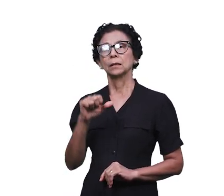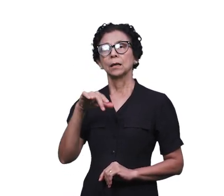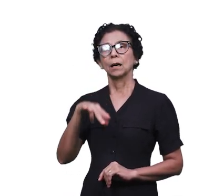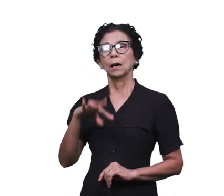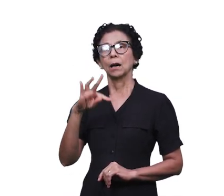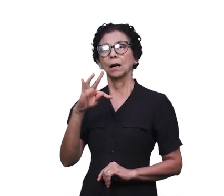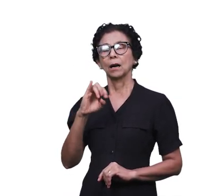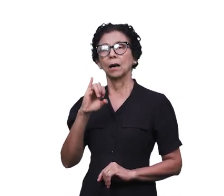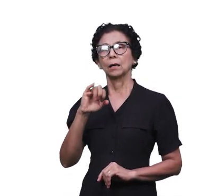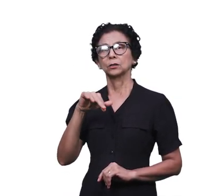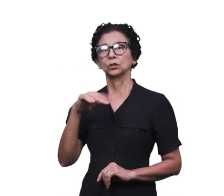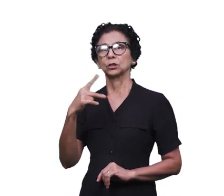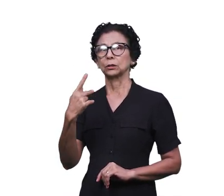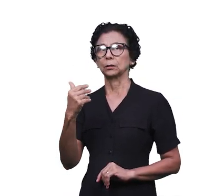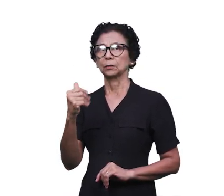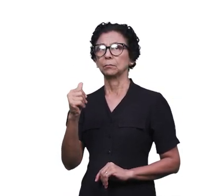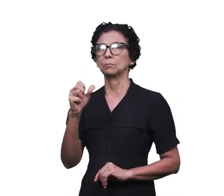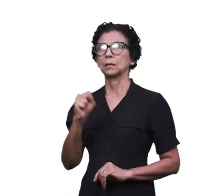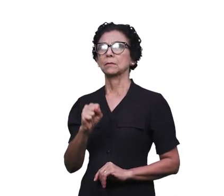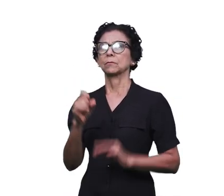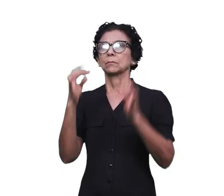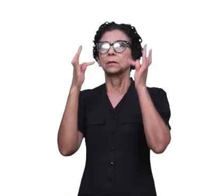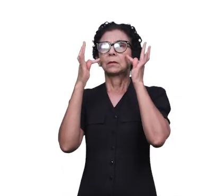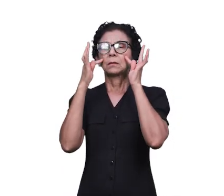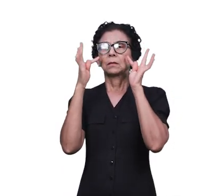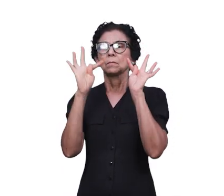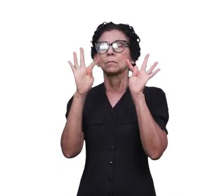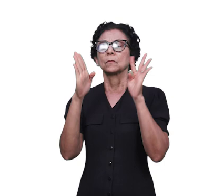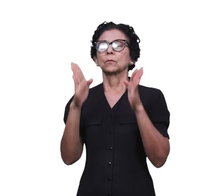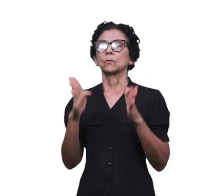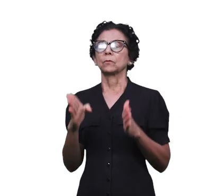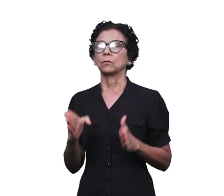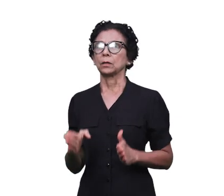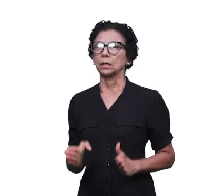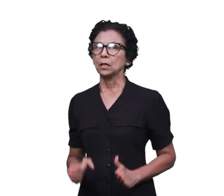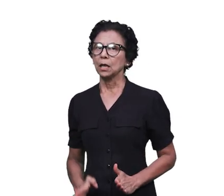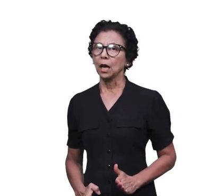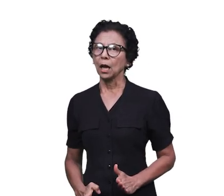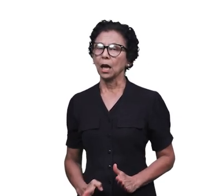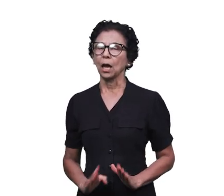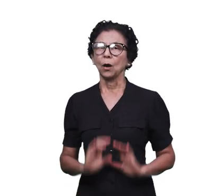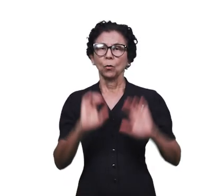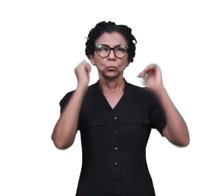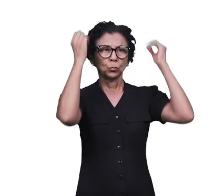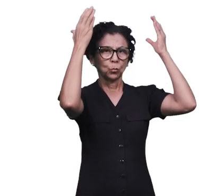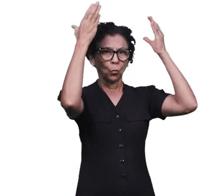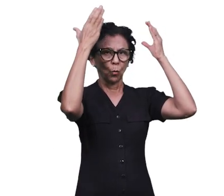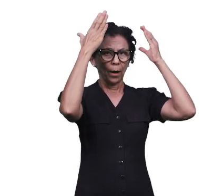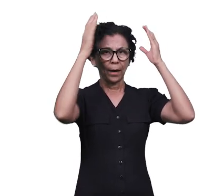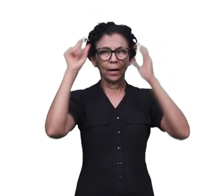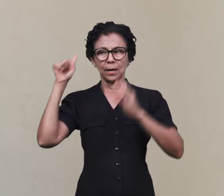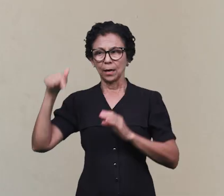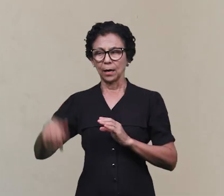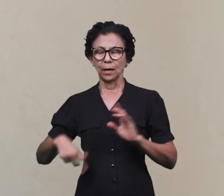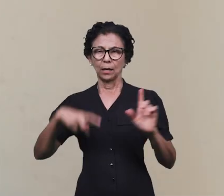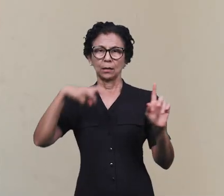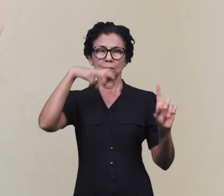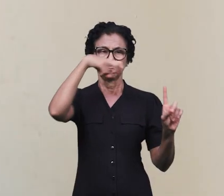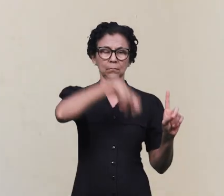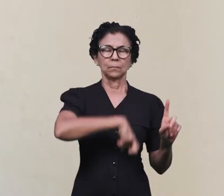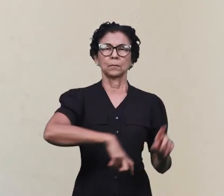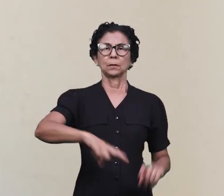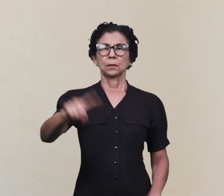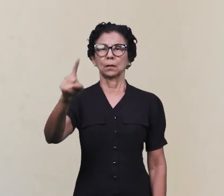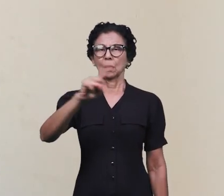testemunho, ele falou, lembra? Ele falou daquilo que ele leu, ouviu e guardou.